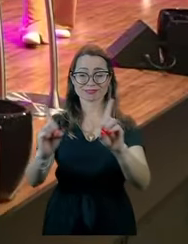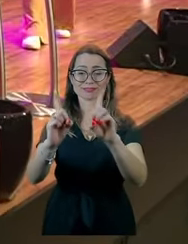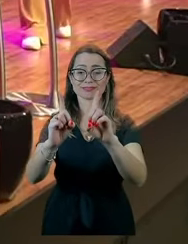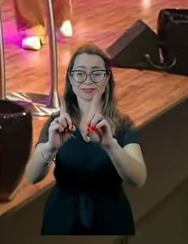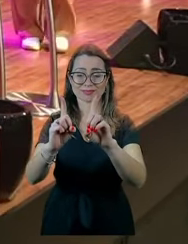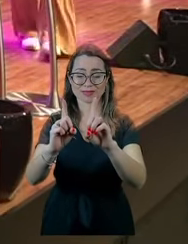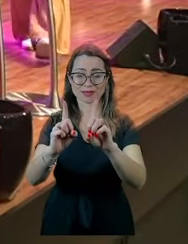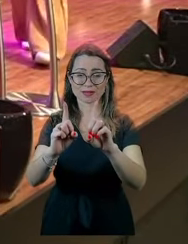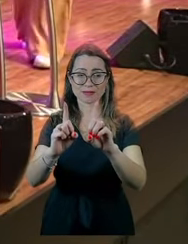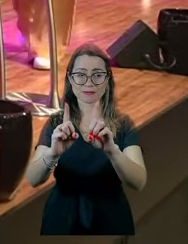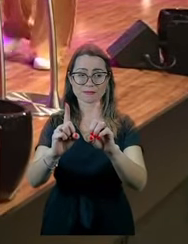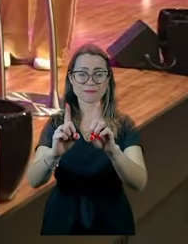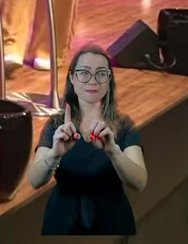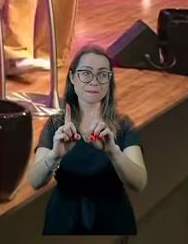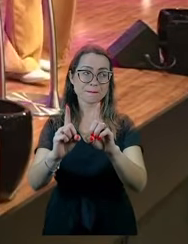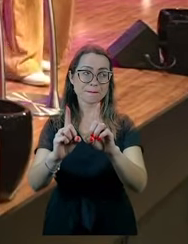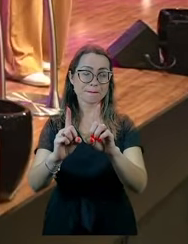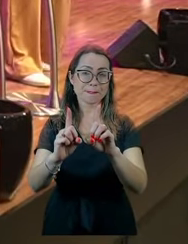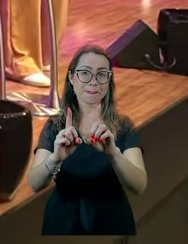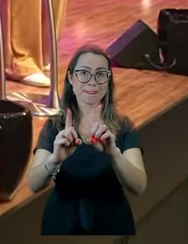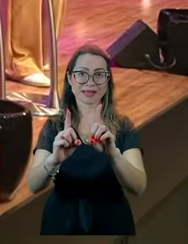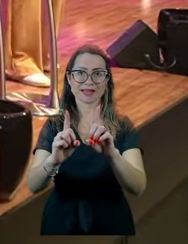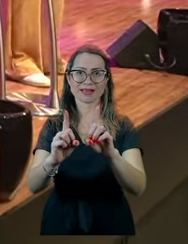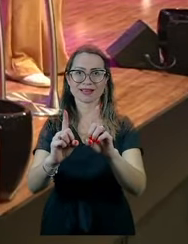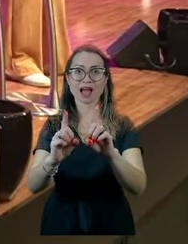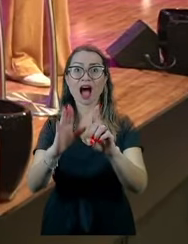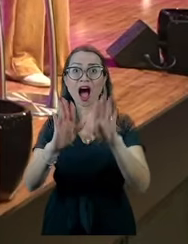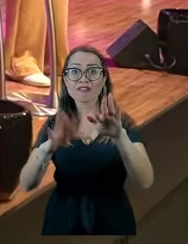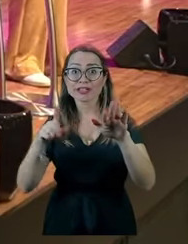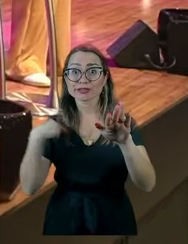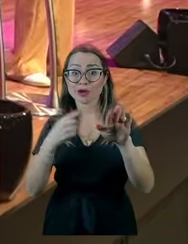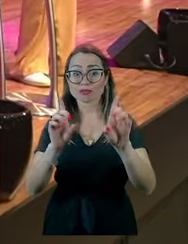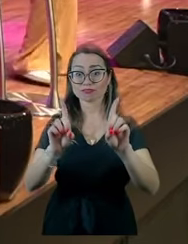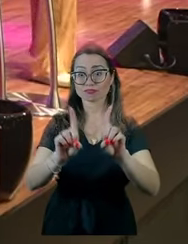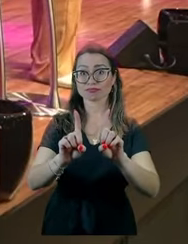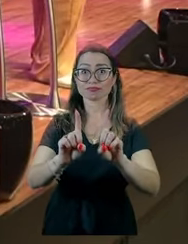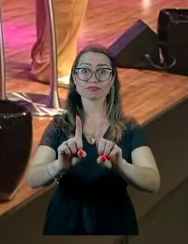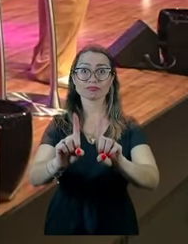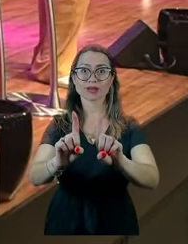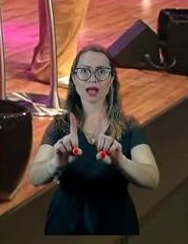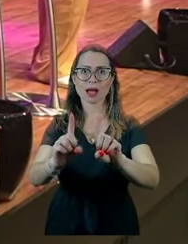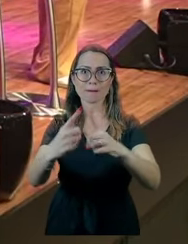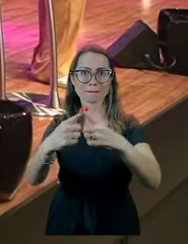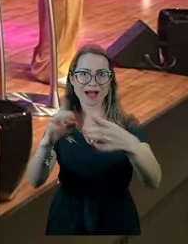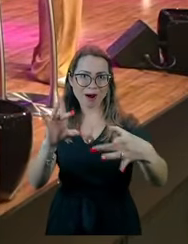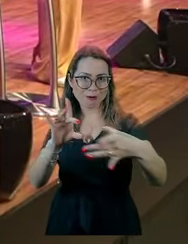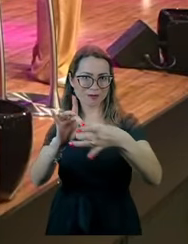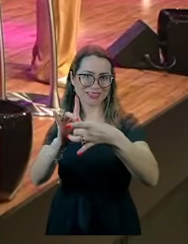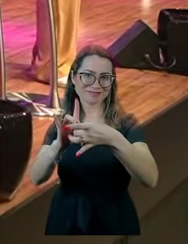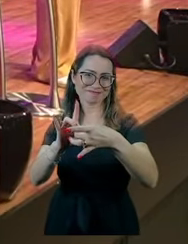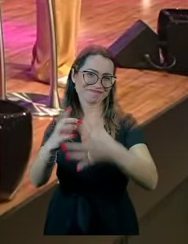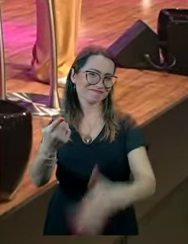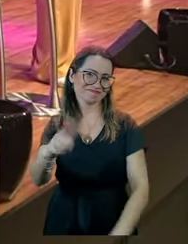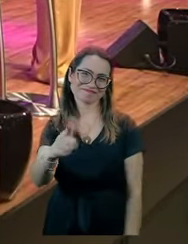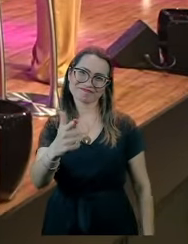Estar junto não significa estar conectado. Aqui nós estamos muitas mulheres, poucas conexões tem